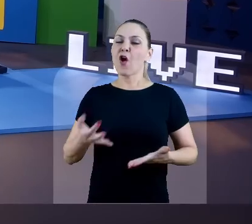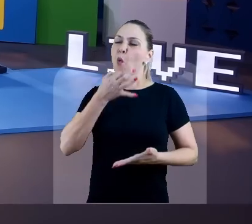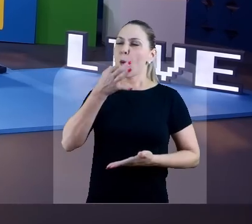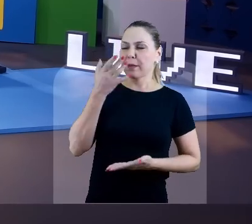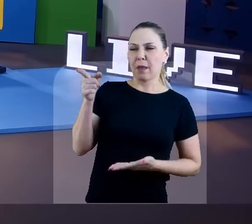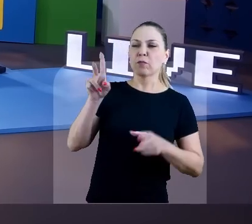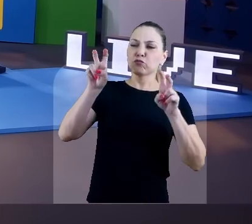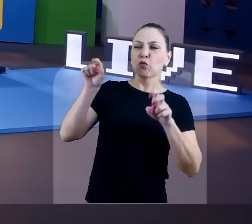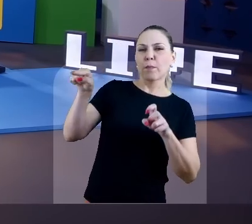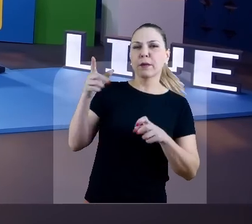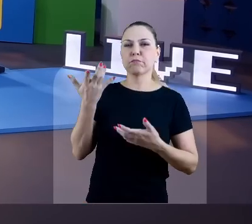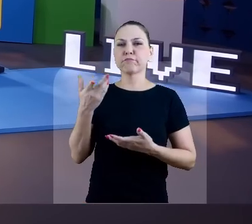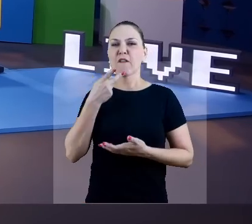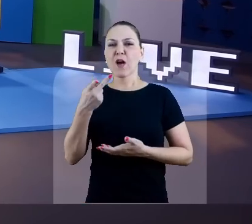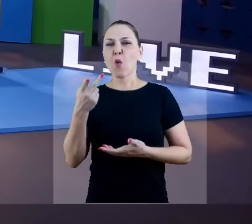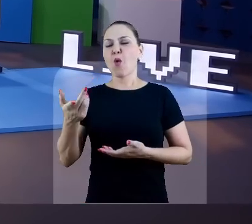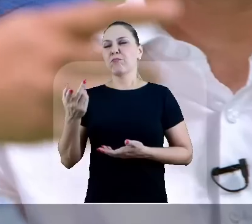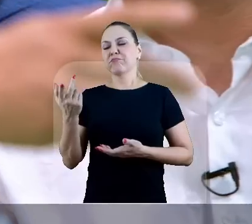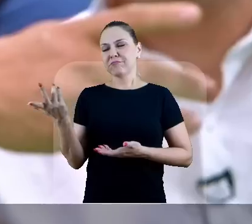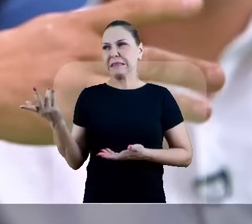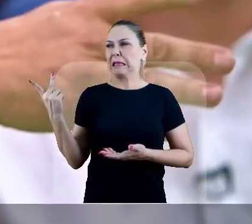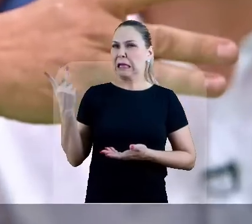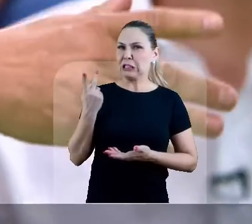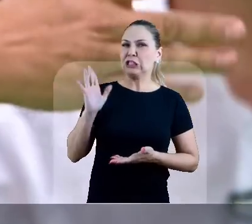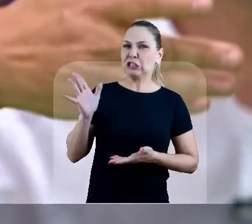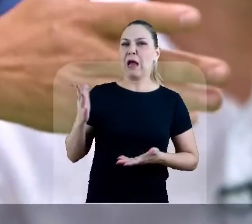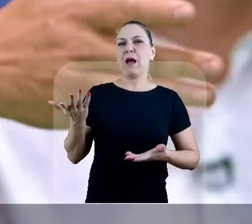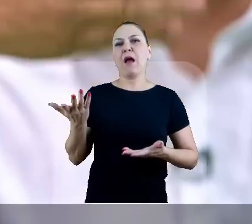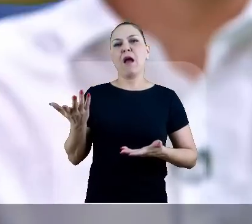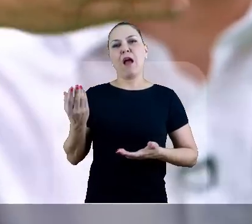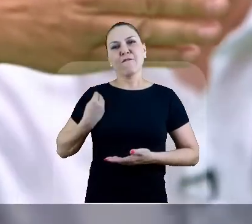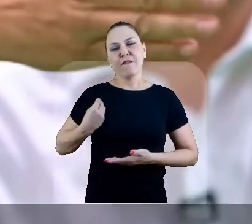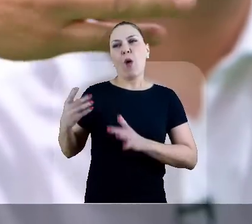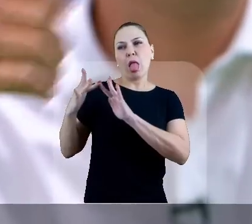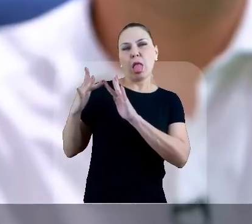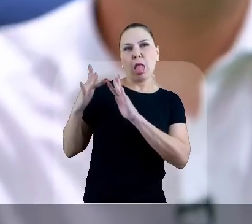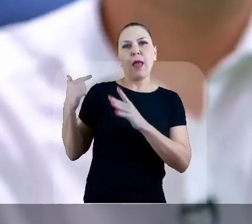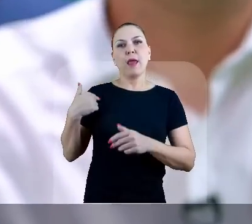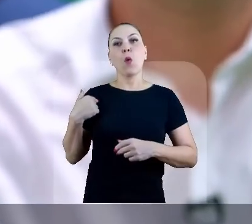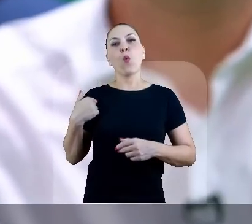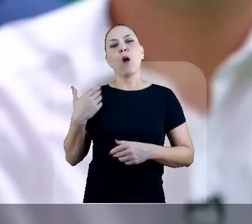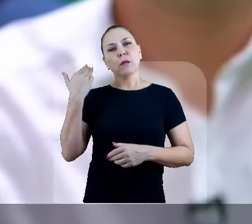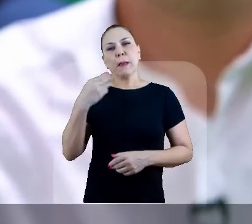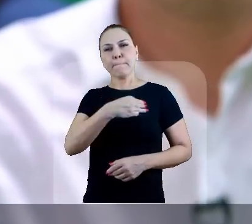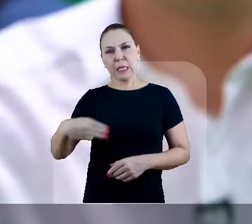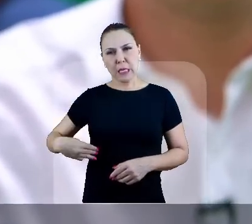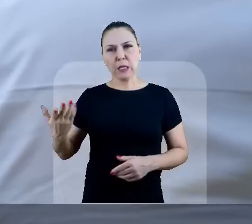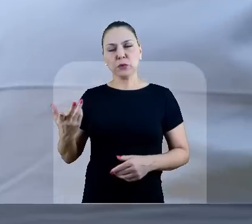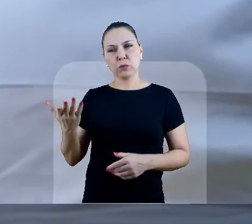Fazer um comentário aqui sobre isso aí, que a gente viveu muito junto ali. Eu era ministro, presidente lá,